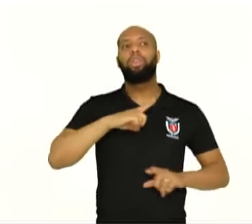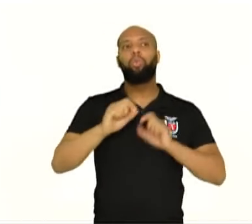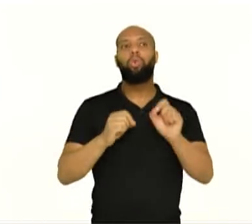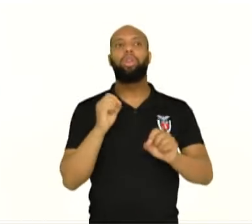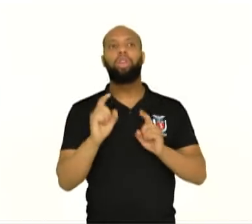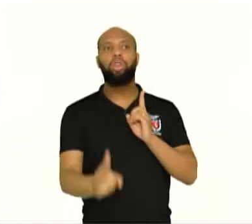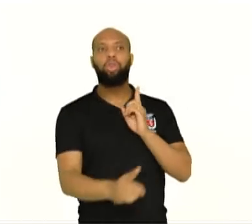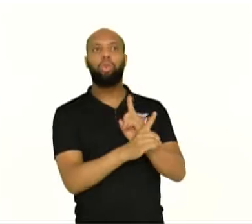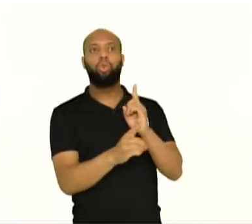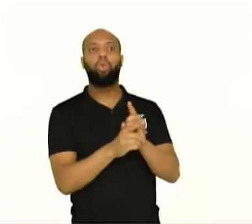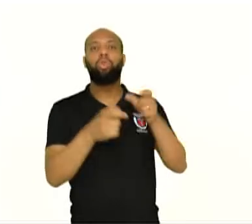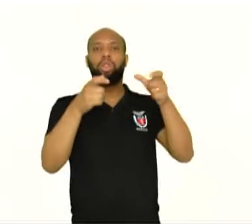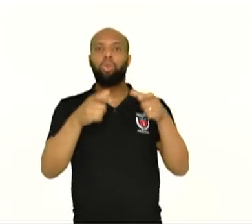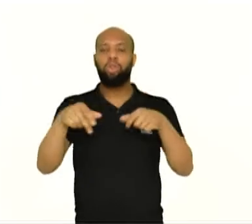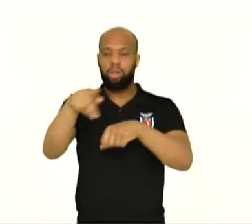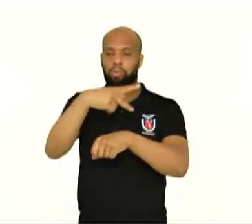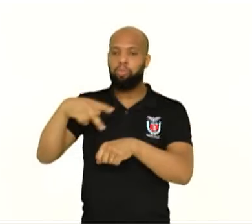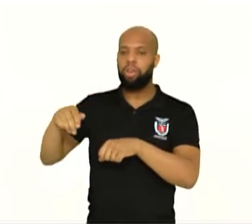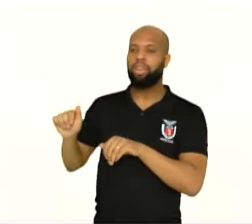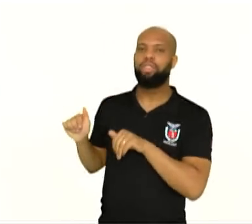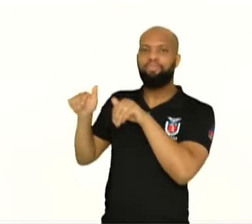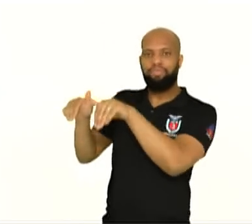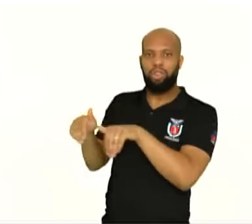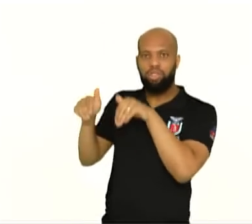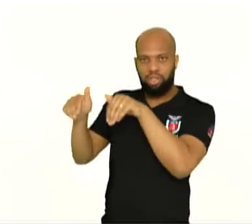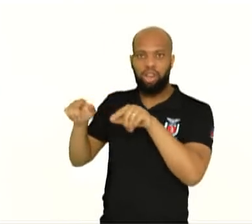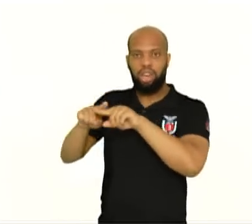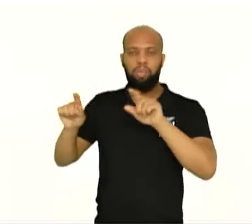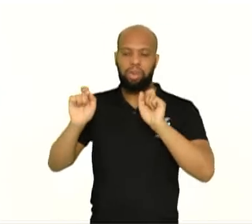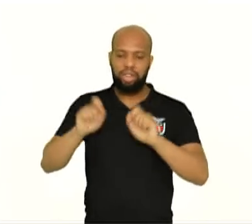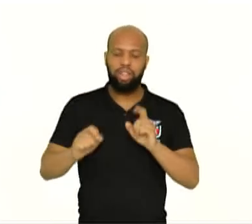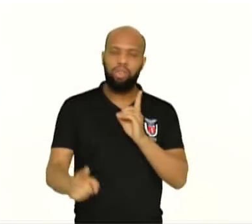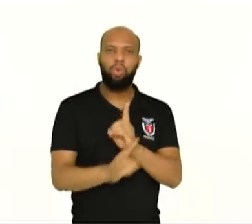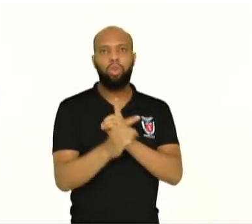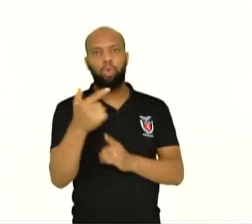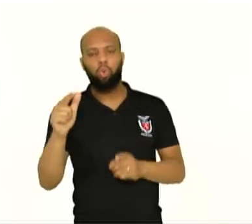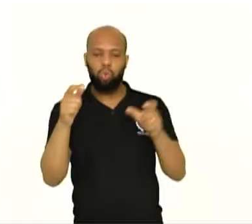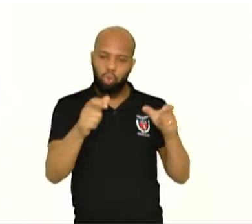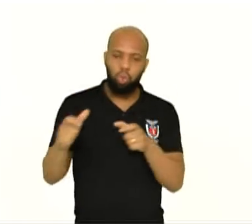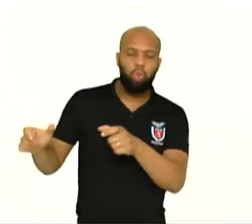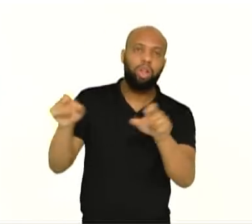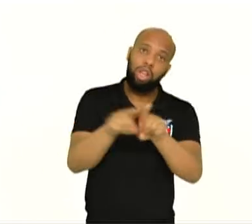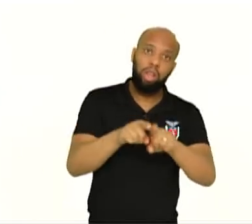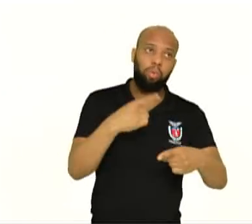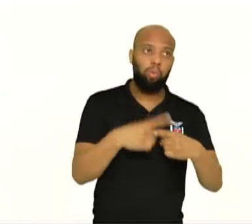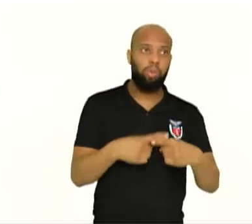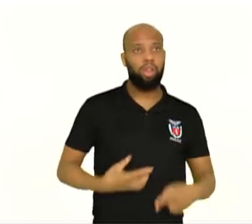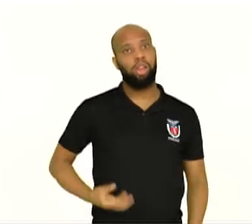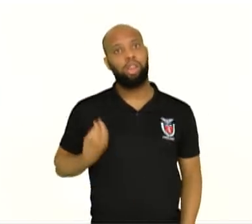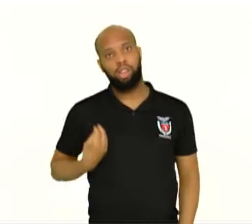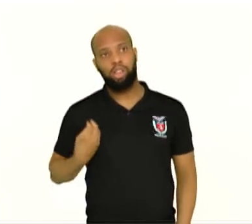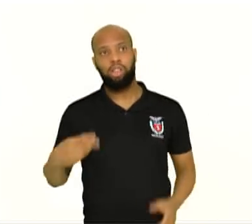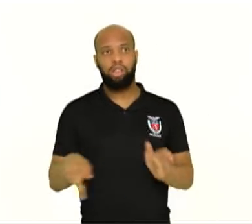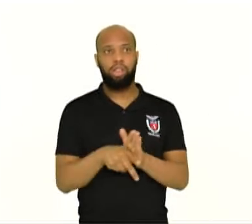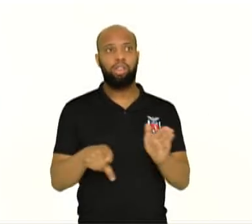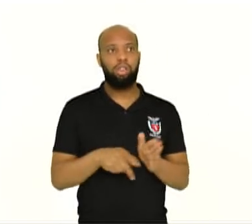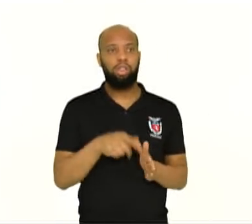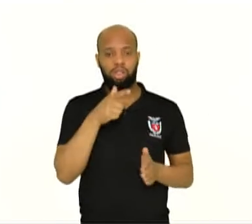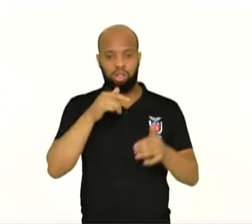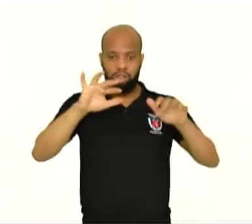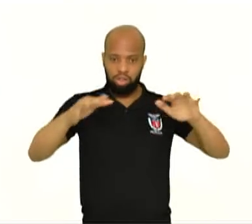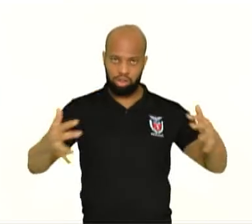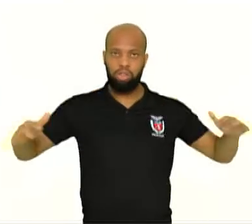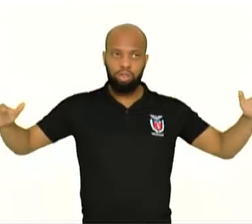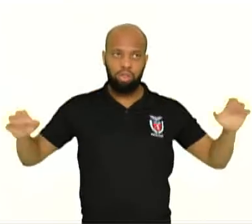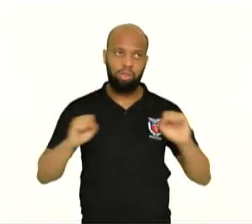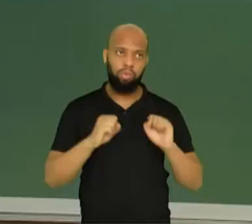ser encontrada na Austrália, mas isso também não impede que você encontre ela em outros lugares, porque ela está no mar. Então, a corrente marítima pode acabar levando ela